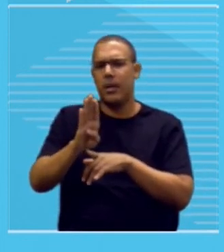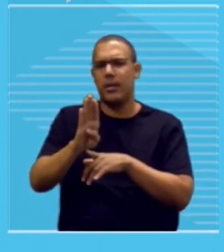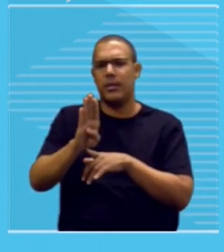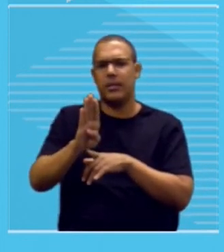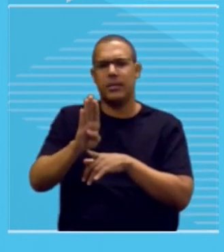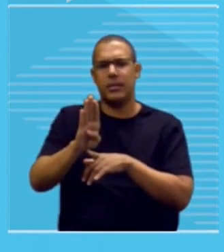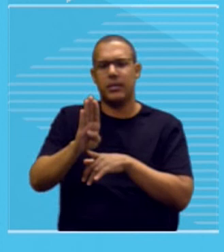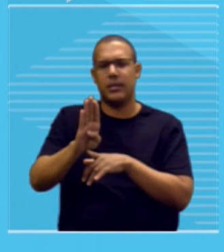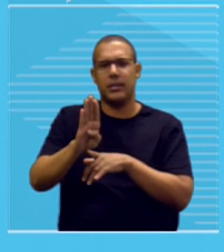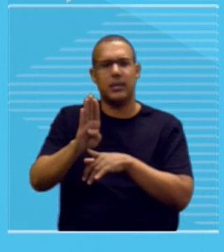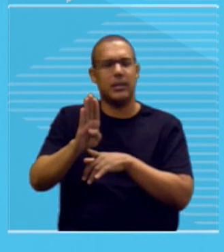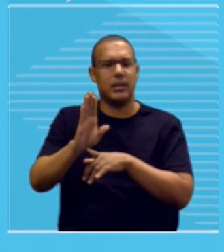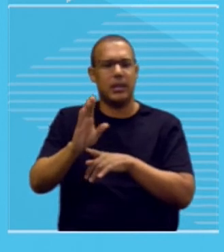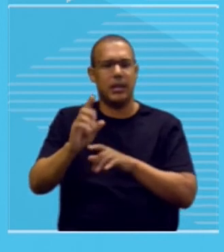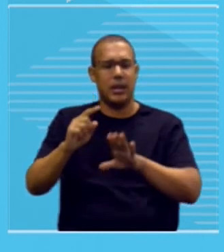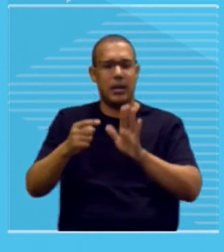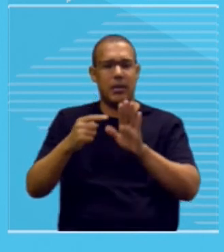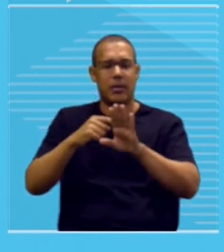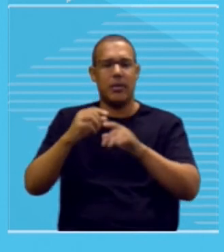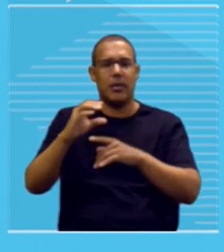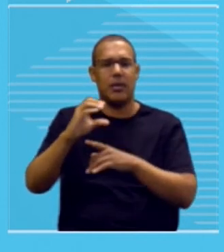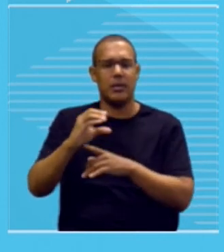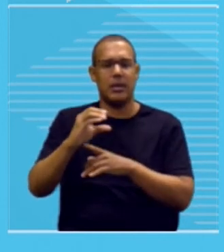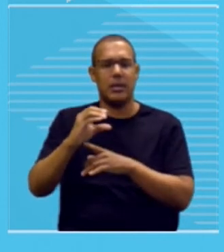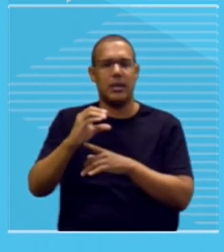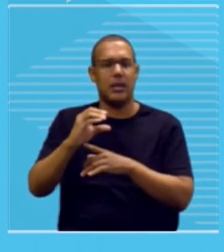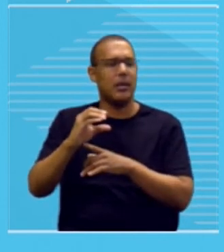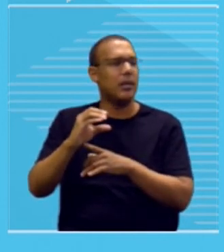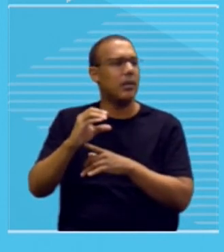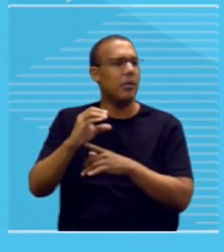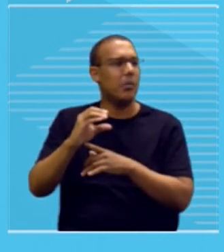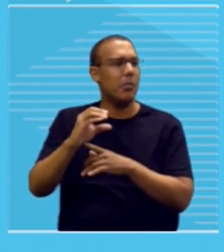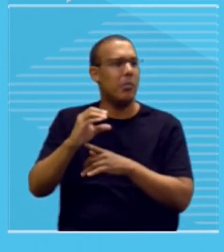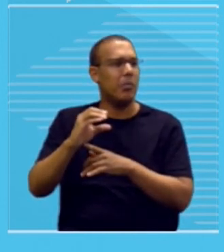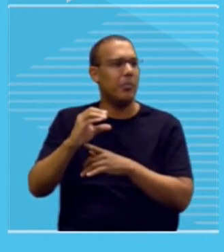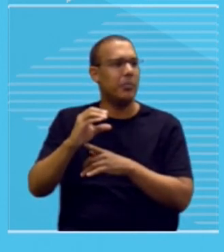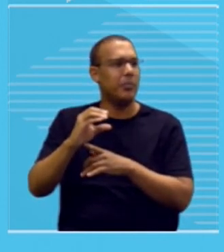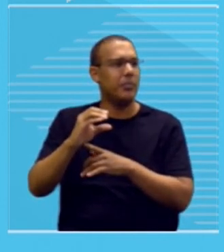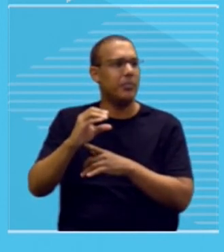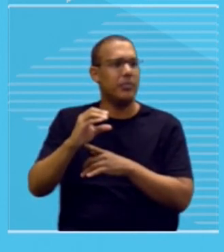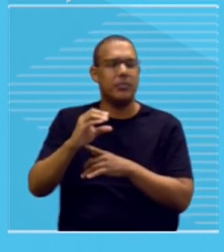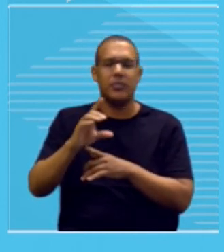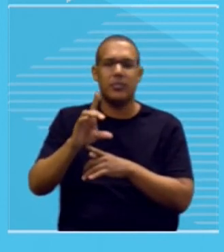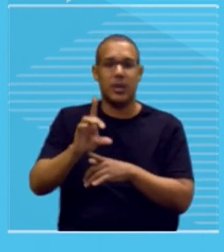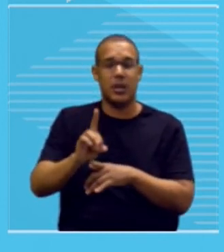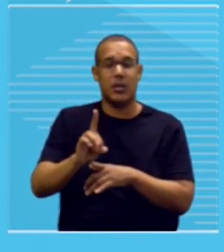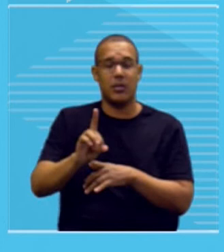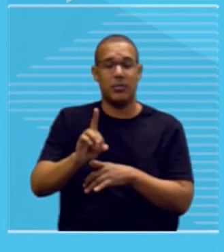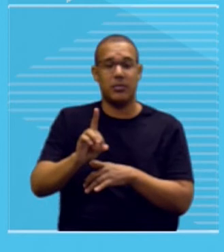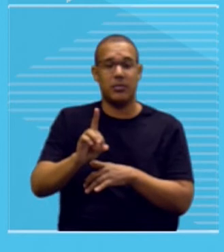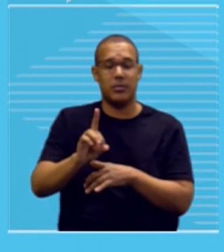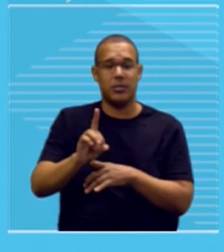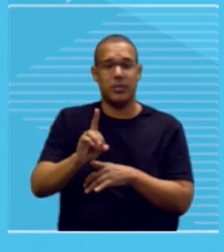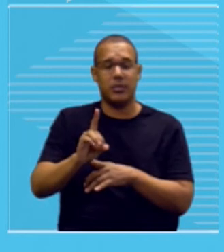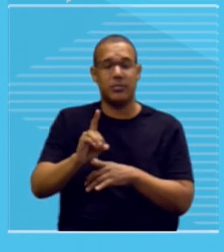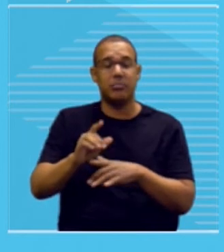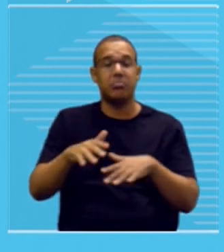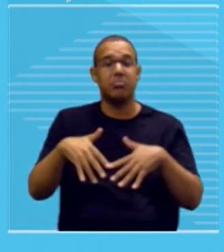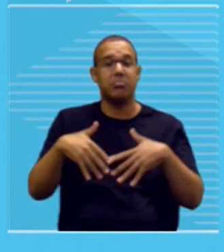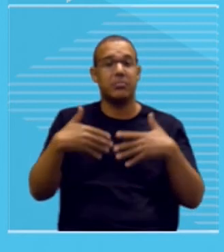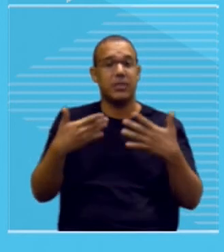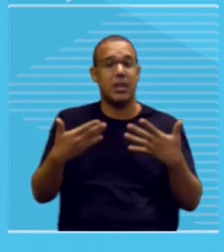letra C esse texto é uma unomatopeia ou letra d de dado é um exemplo de